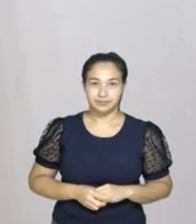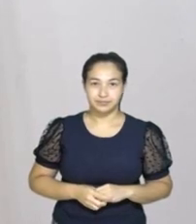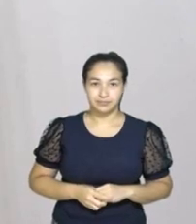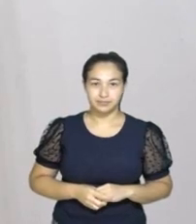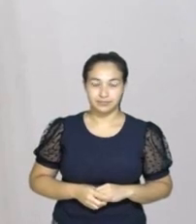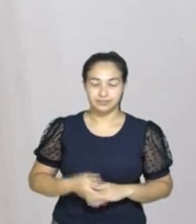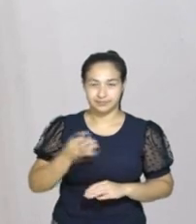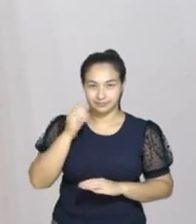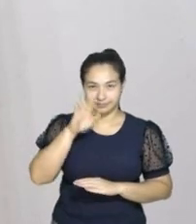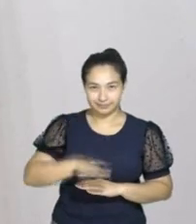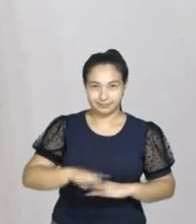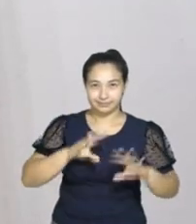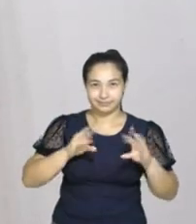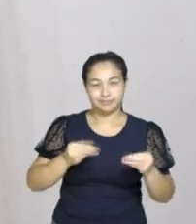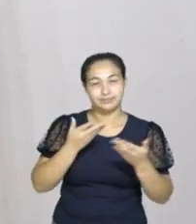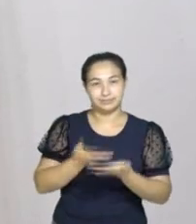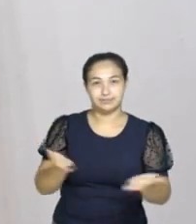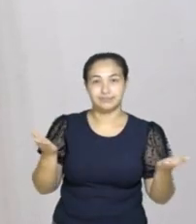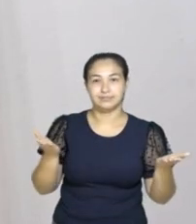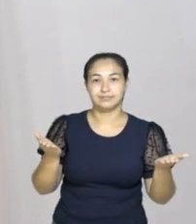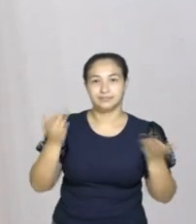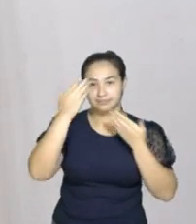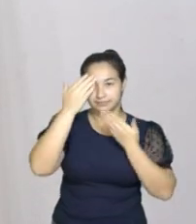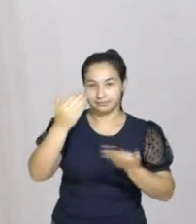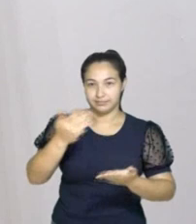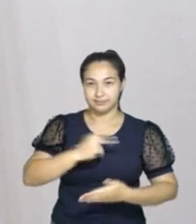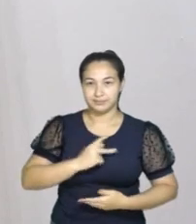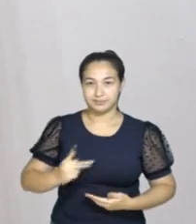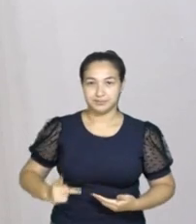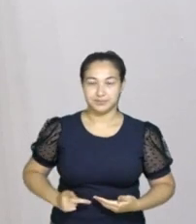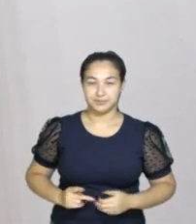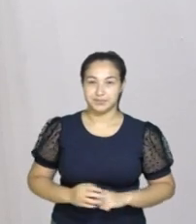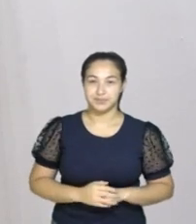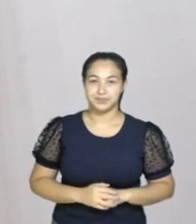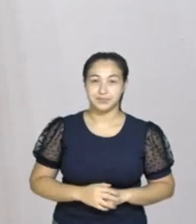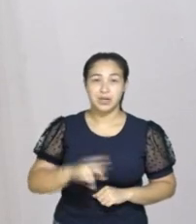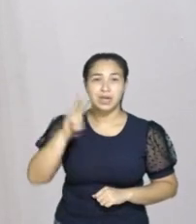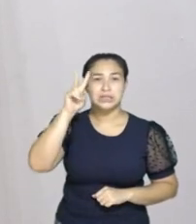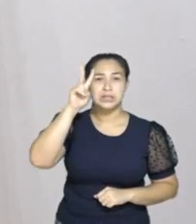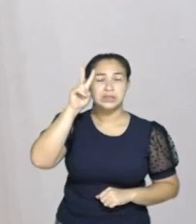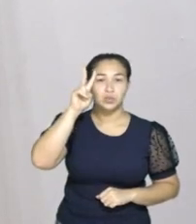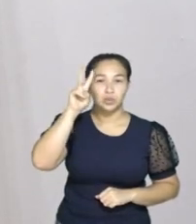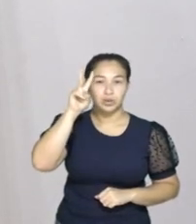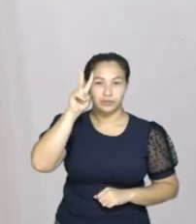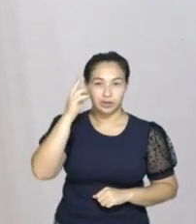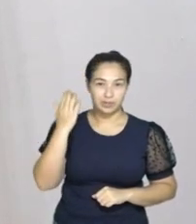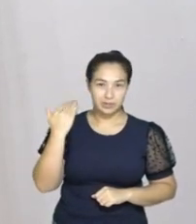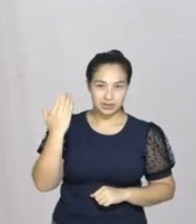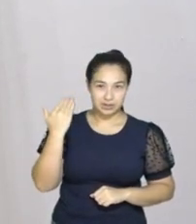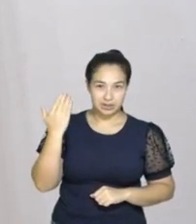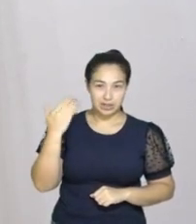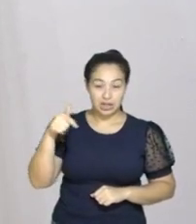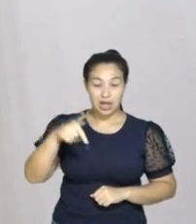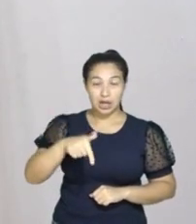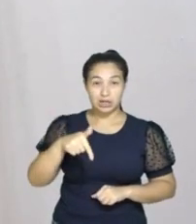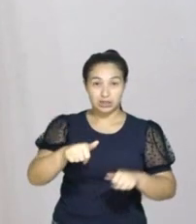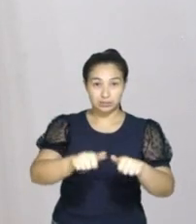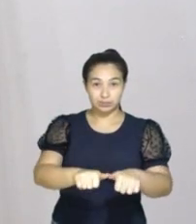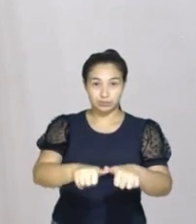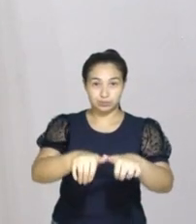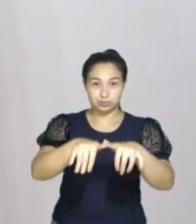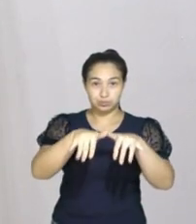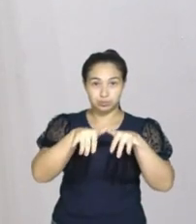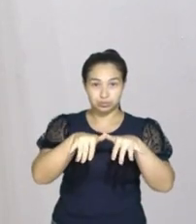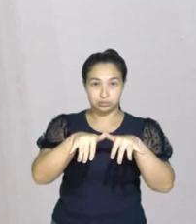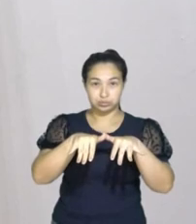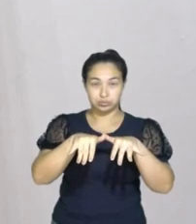Boa tarde a todos Obrigado Presidente na última segunda-feira aqui no auditório Antonieta de bairro